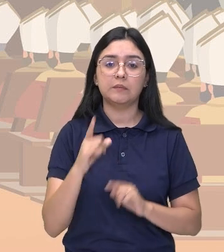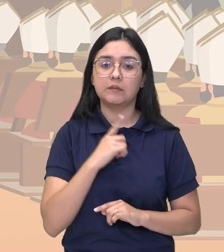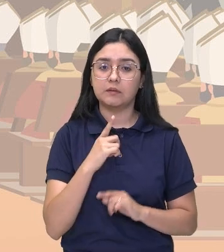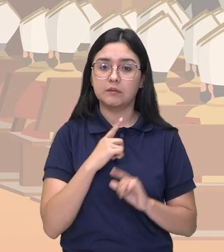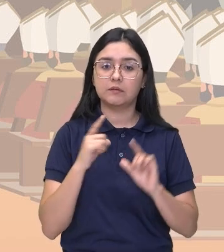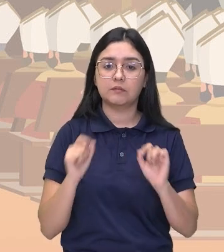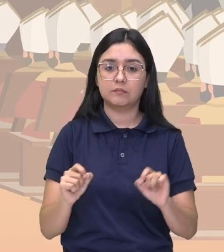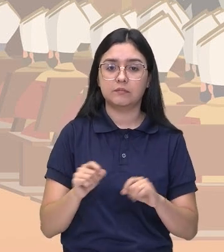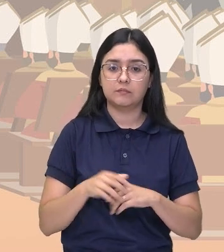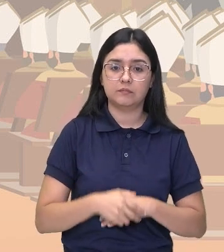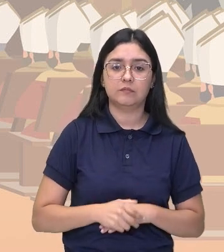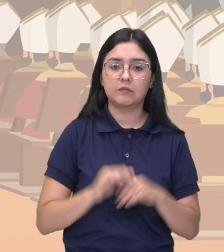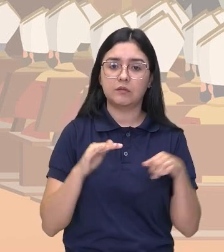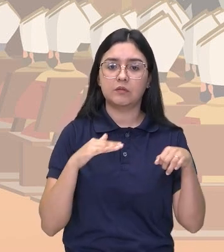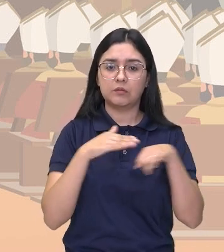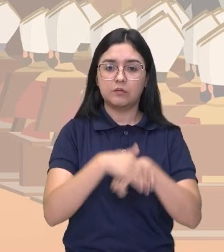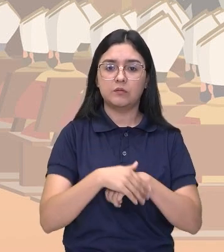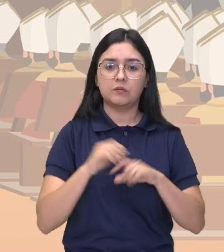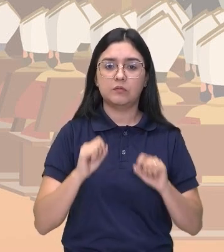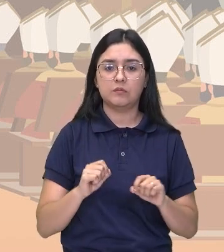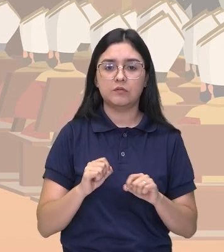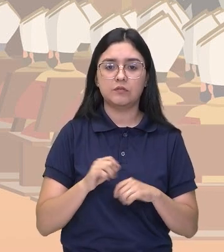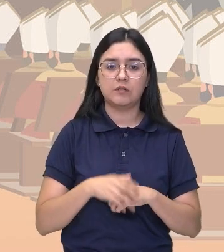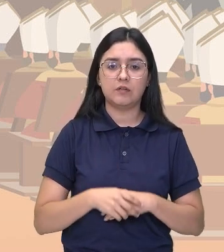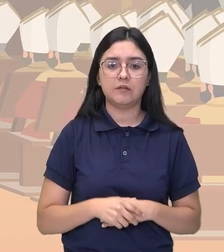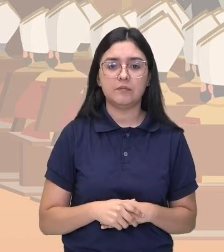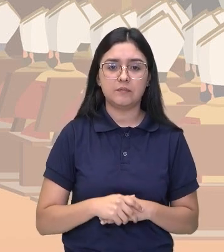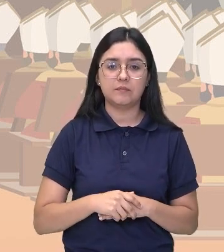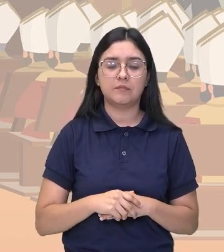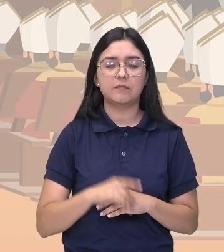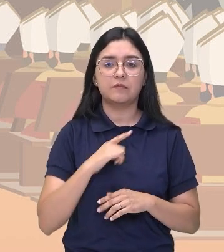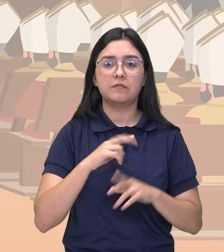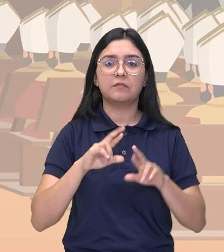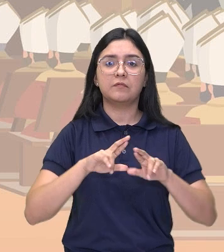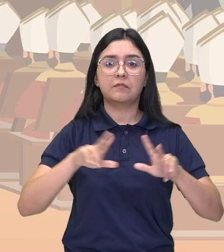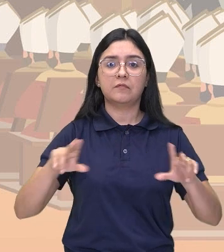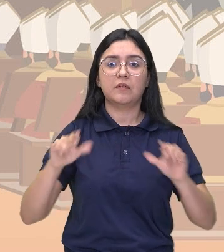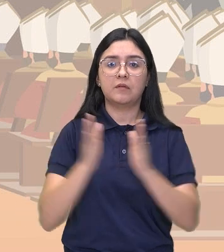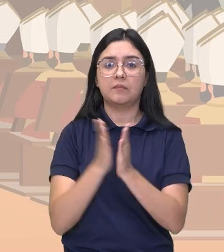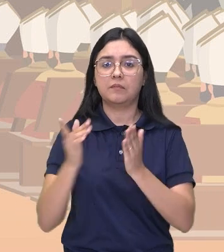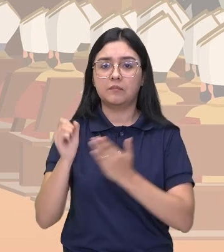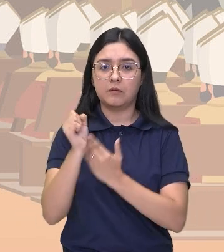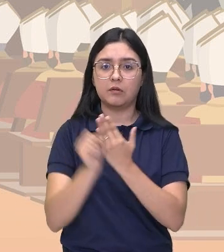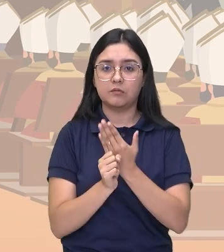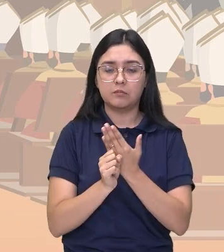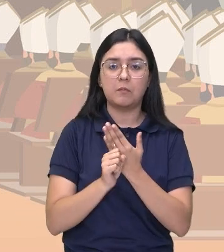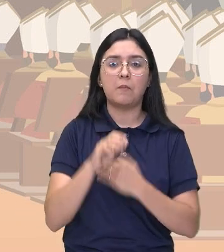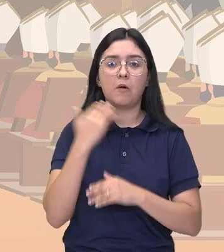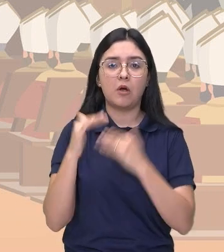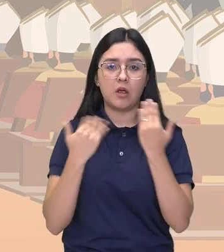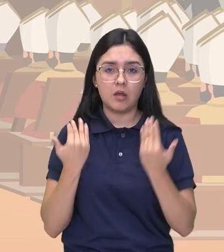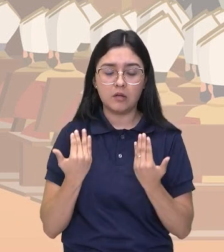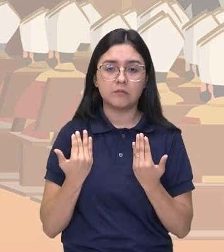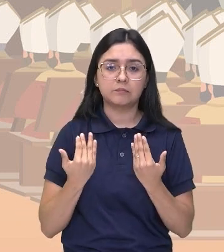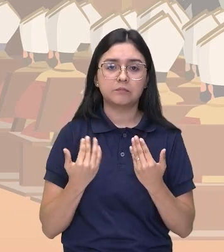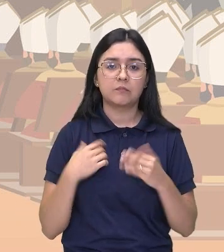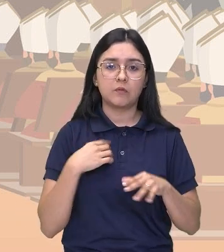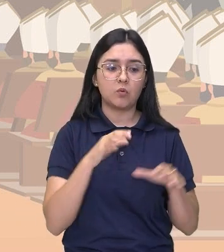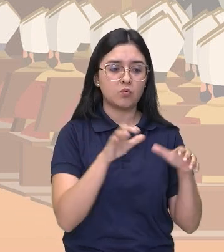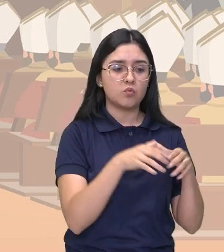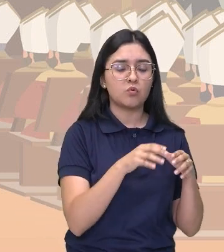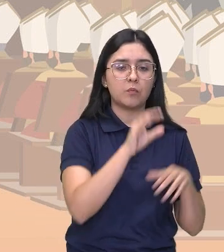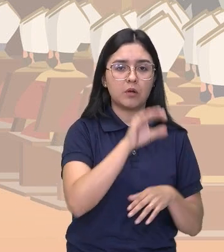São Bartolomeu, onde dezenas de protestantes foram massacrados por católicos, ou respostas